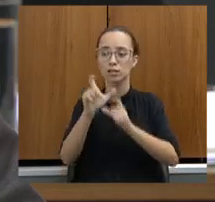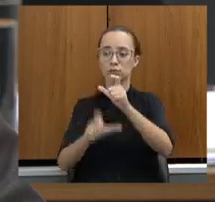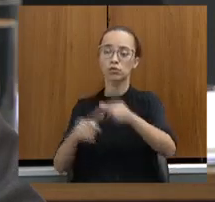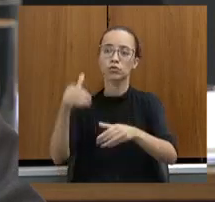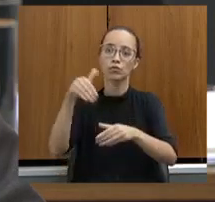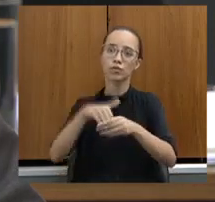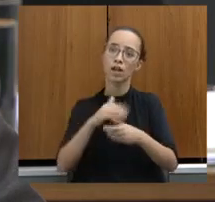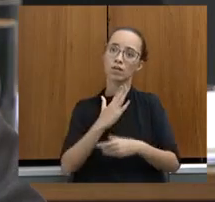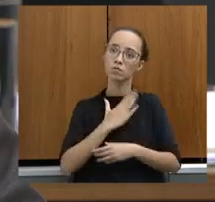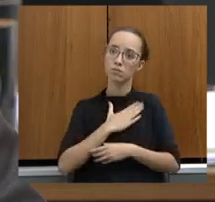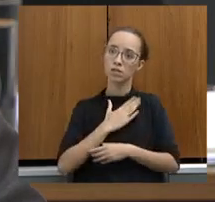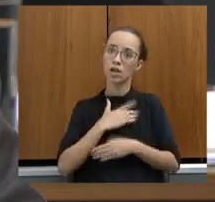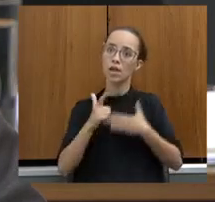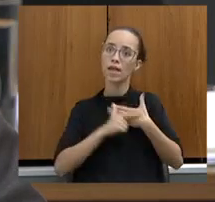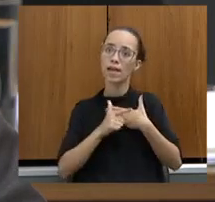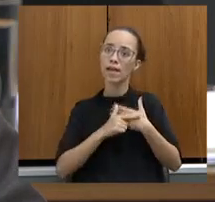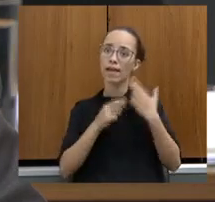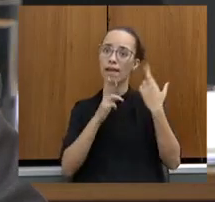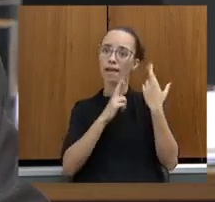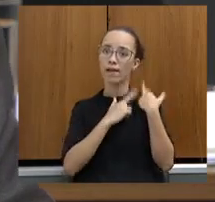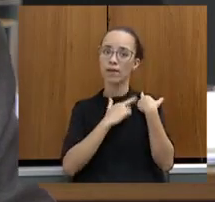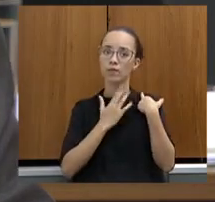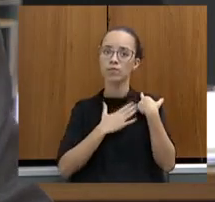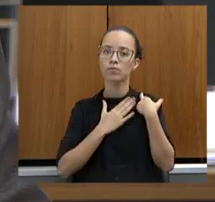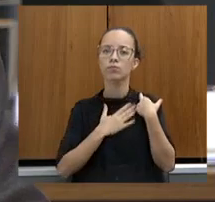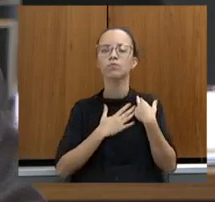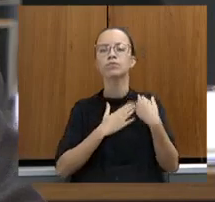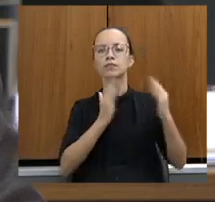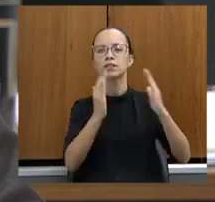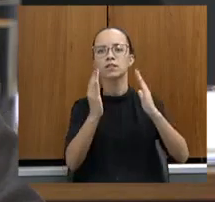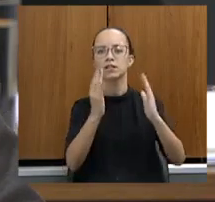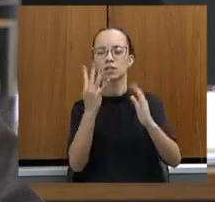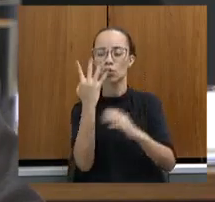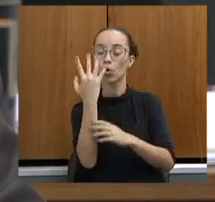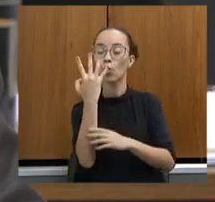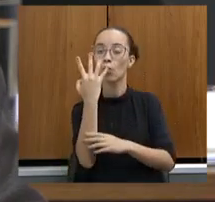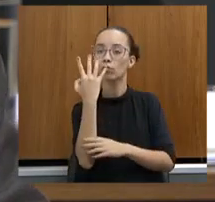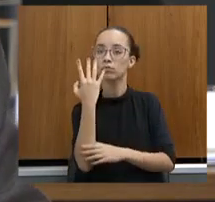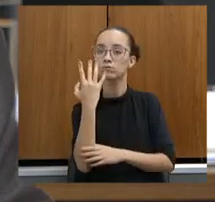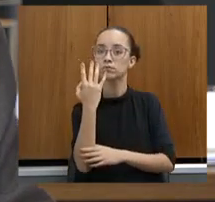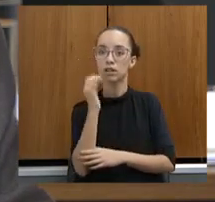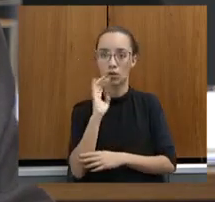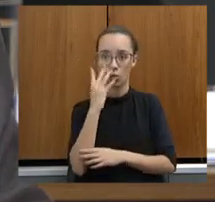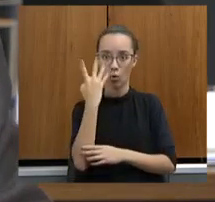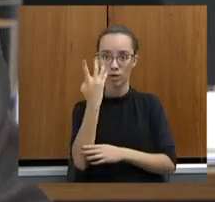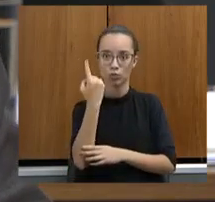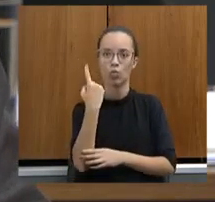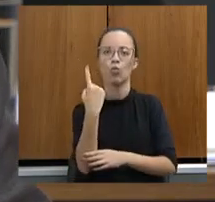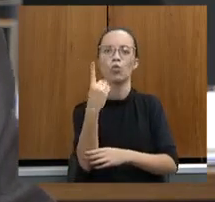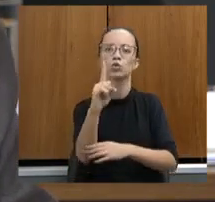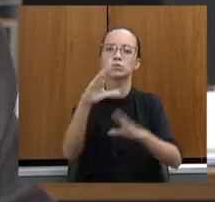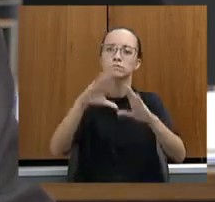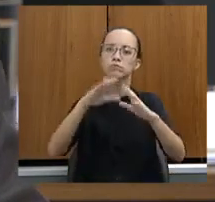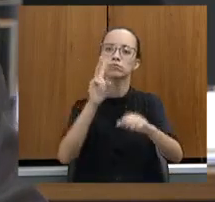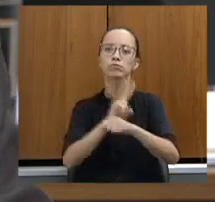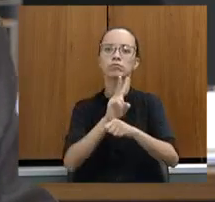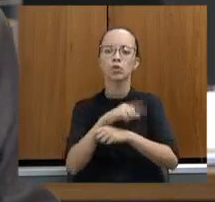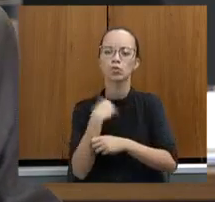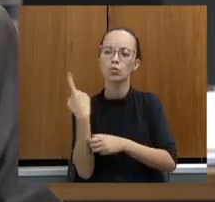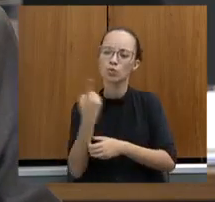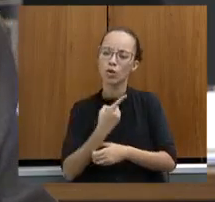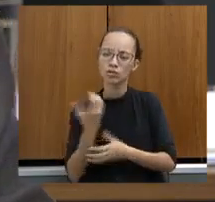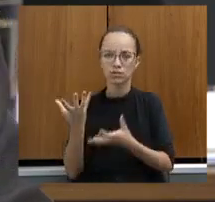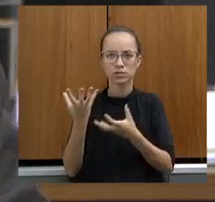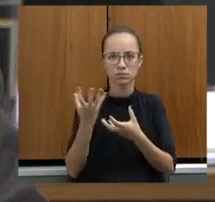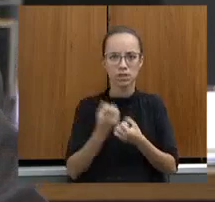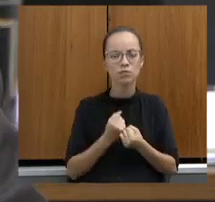este papel e nos últimos quatro Assembleia fiscaliza nós recebemos aqui de forma muito cordial muito